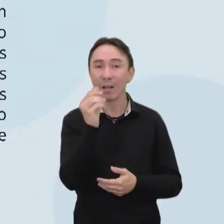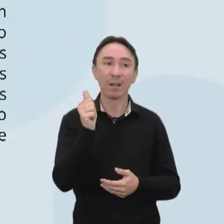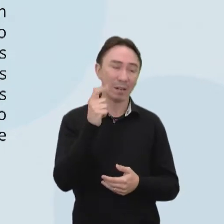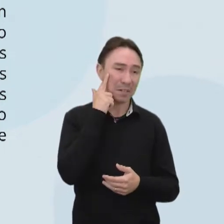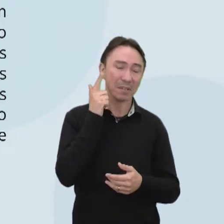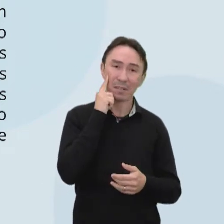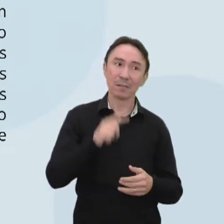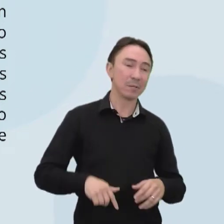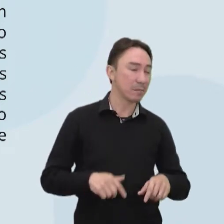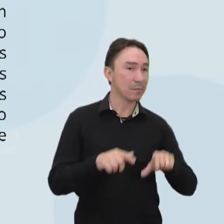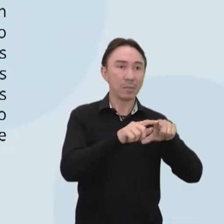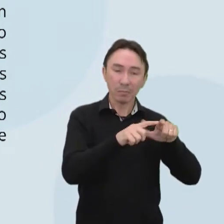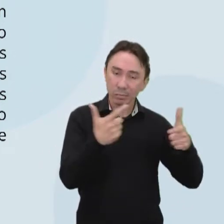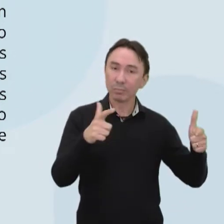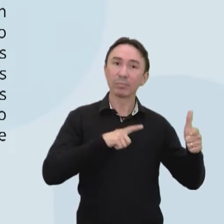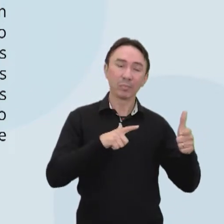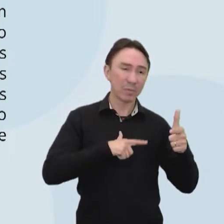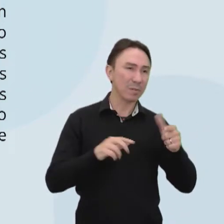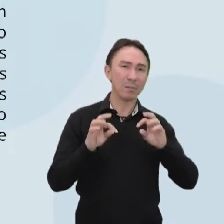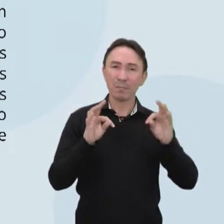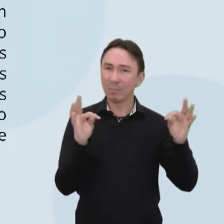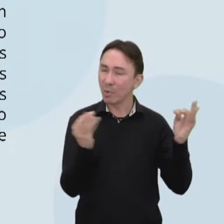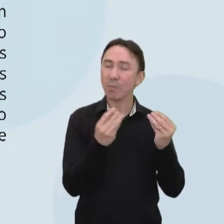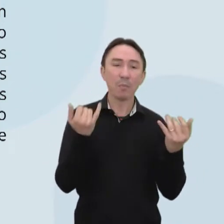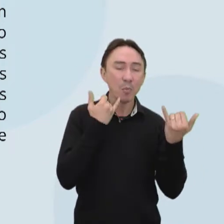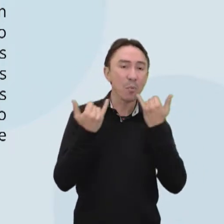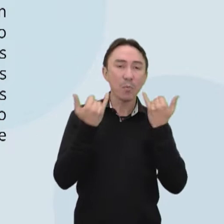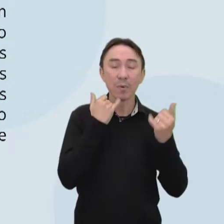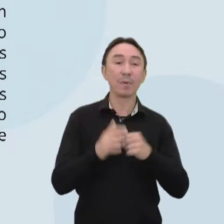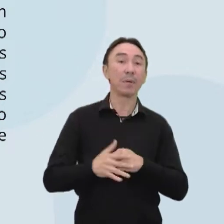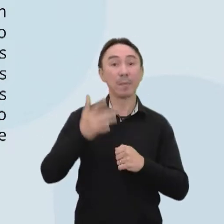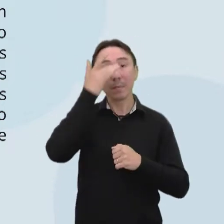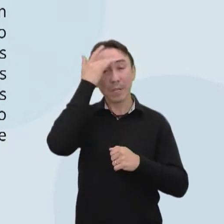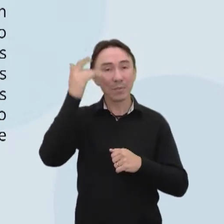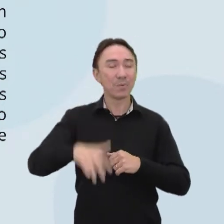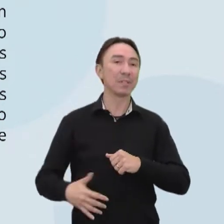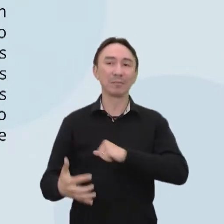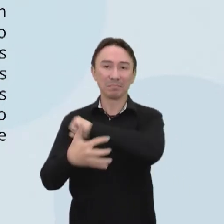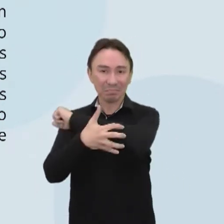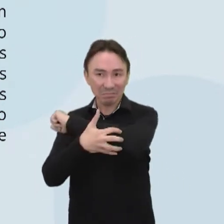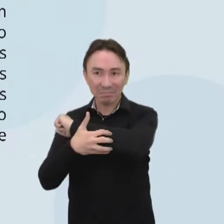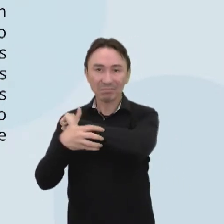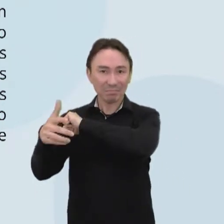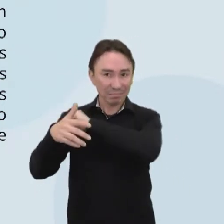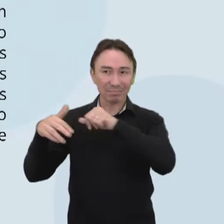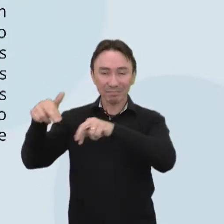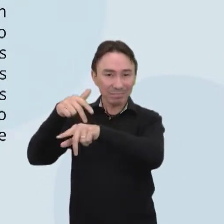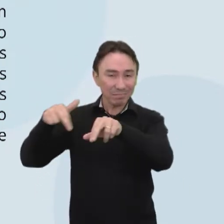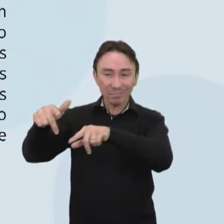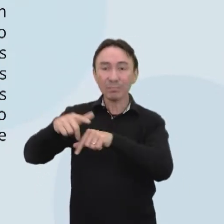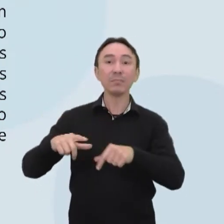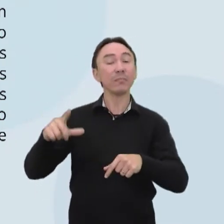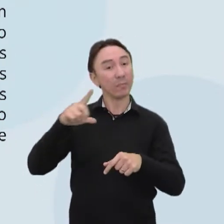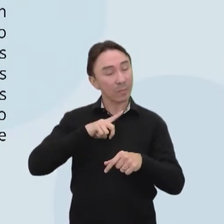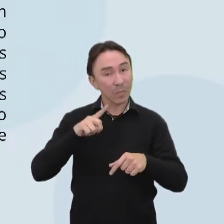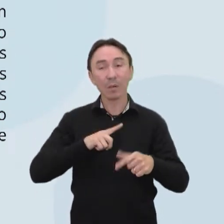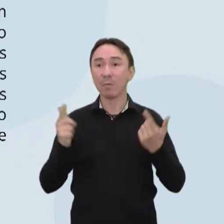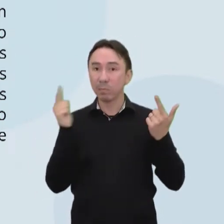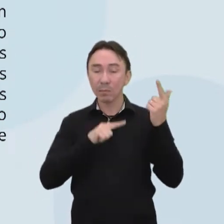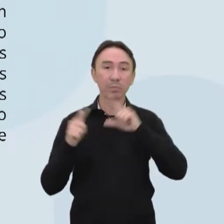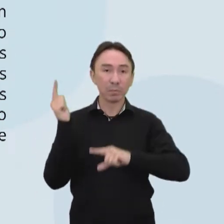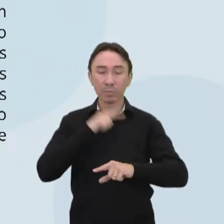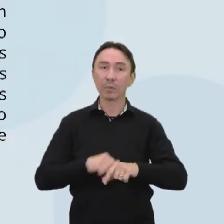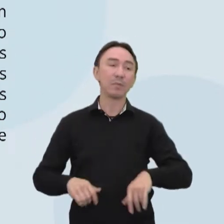jornal. O público das periferias ganha porque tem as suas demandas veiculadas em grande